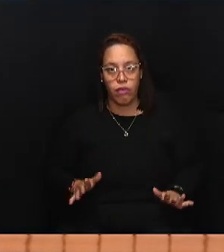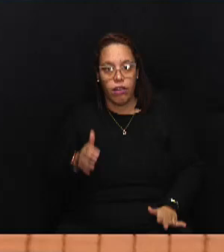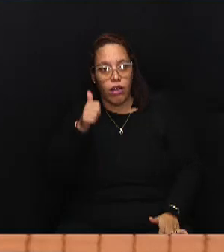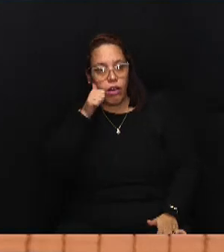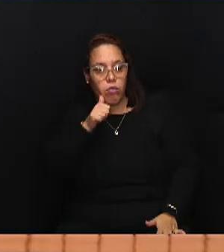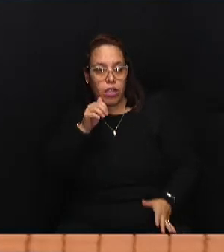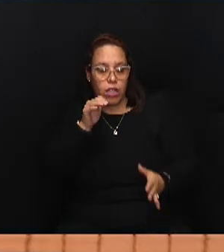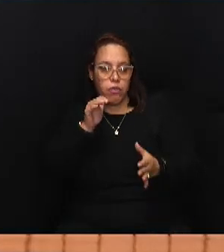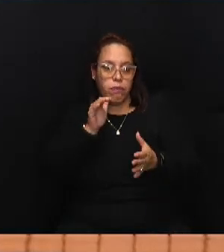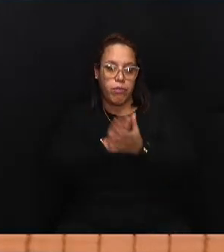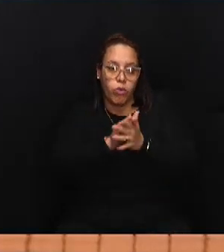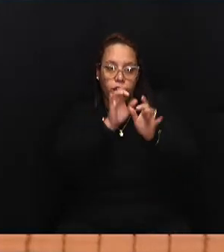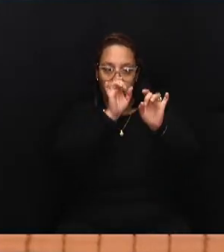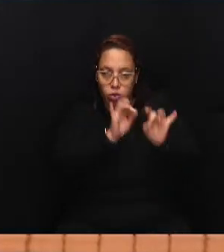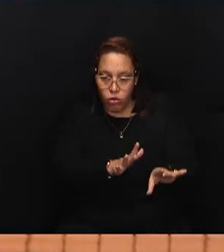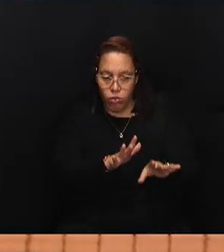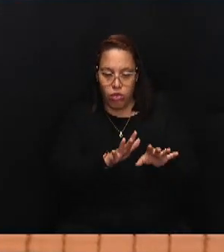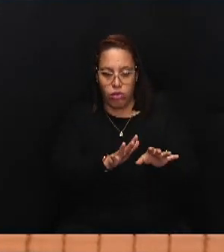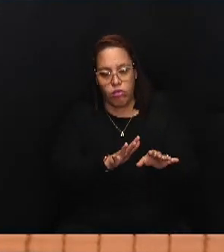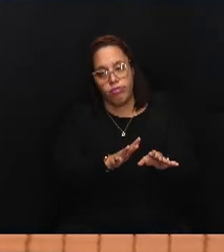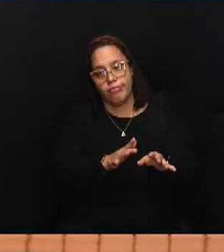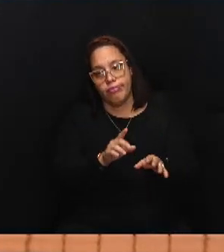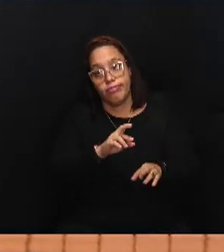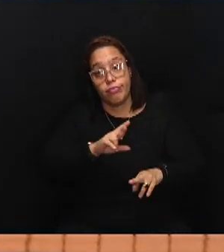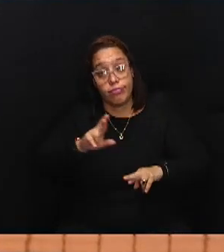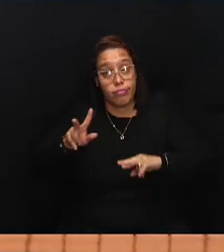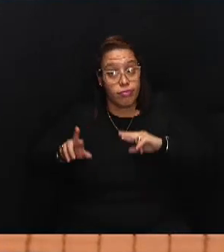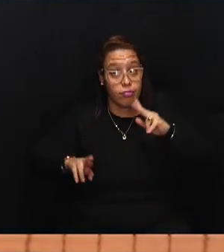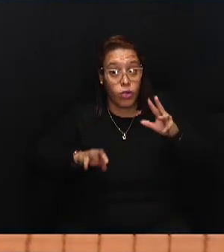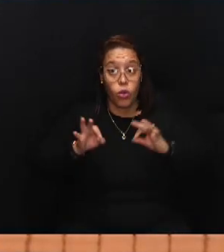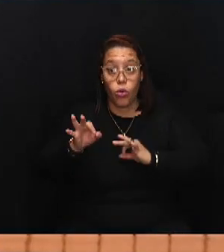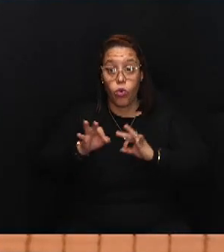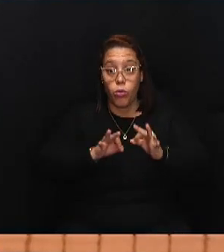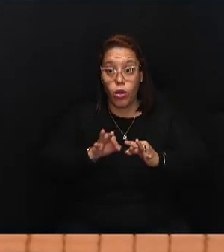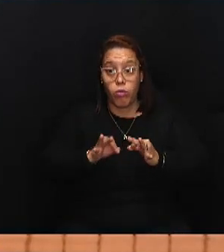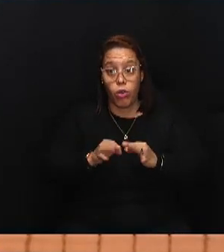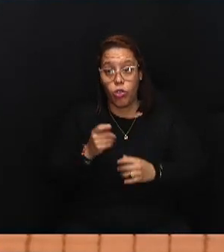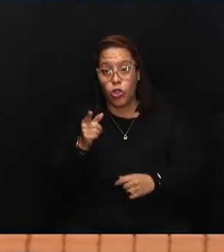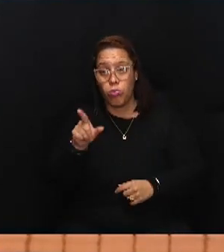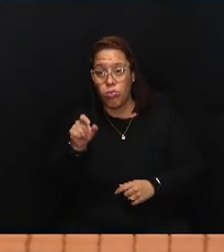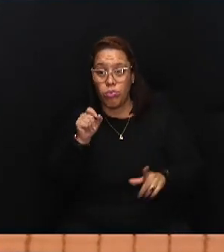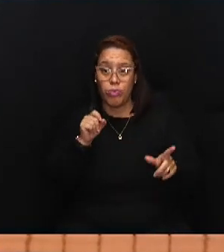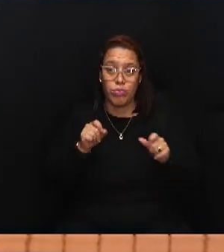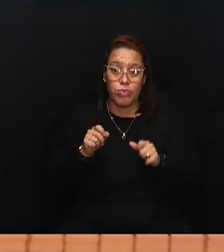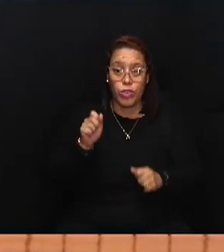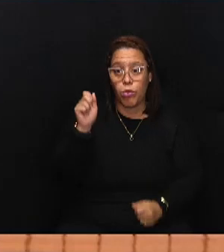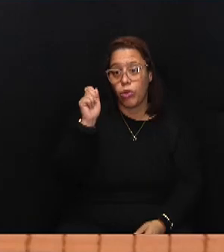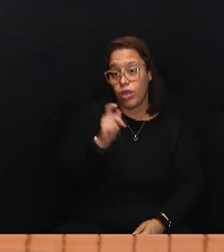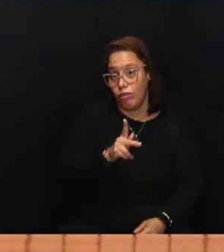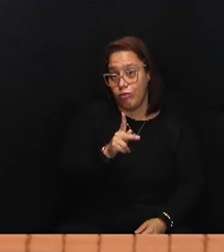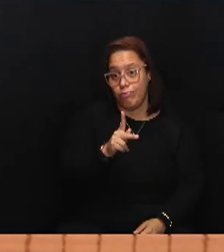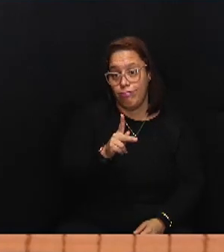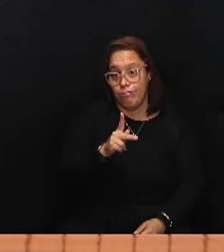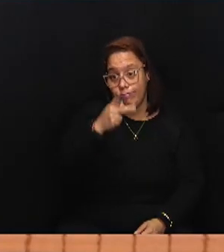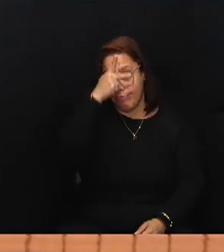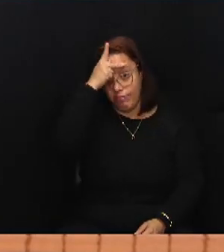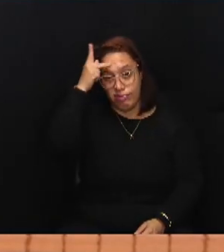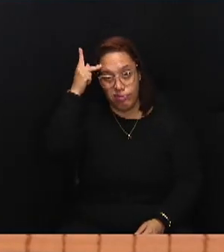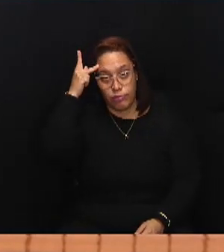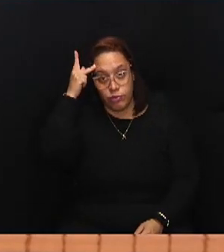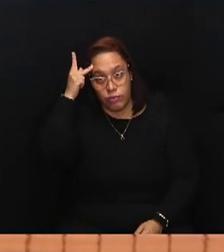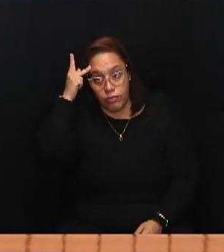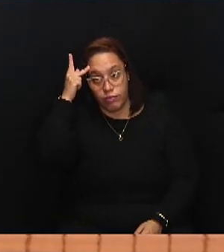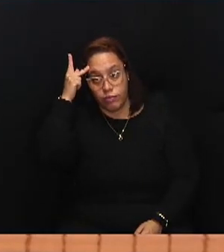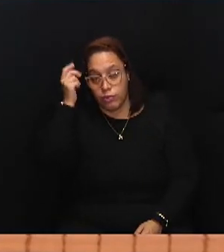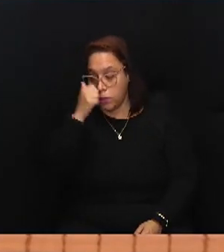abandona. Por quê? Porque cada um tem um diferencial, cada um se preparou de uma forma de aposentadoria. Tem pessoas que são mais audaciosas, tem